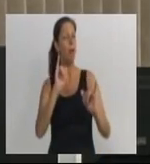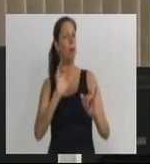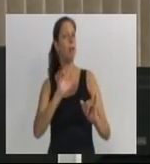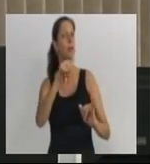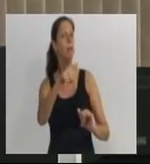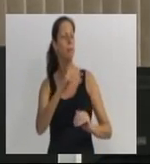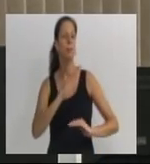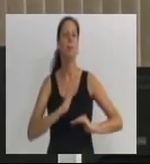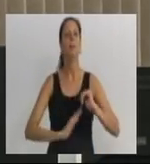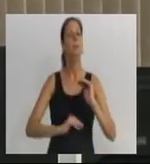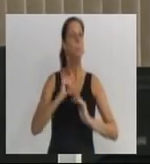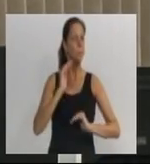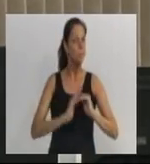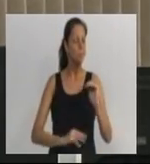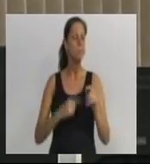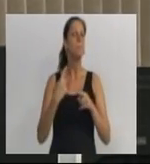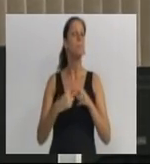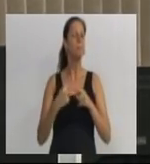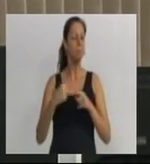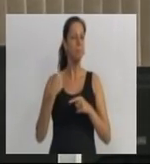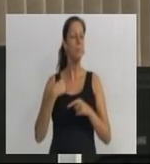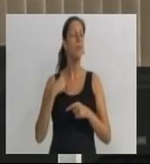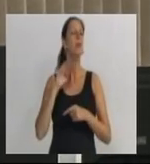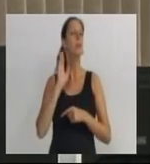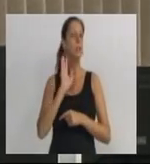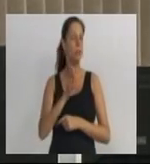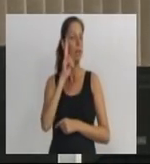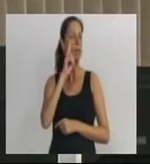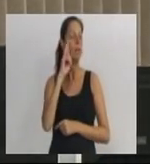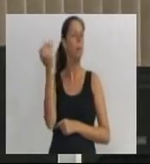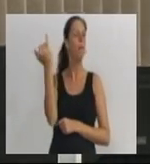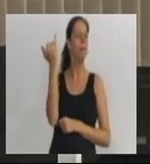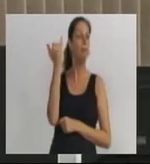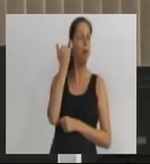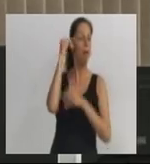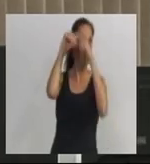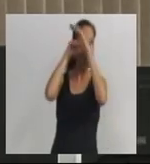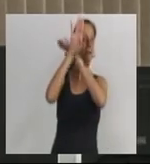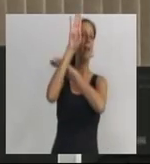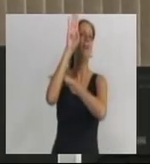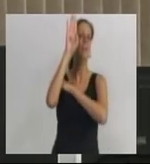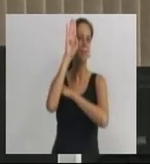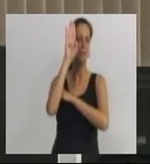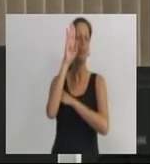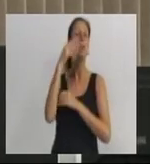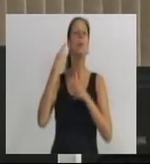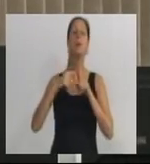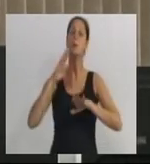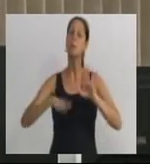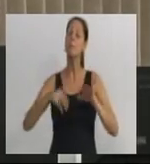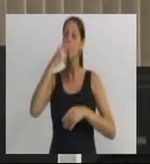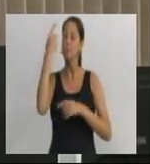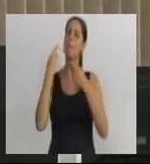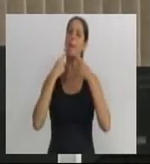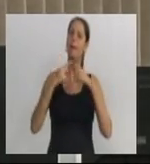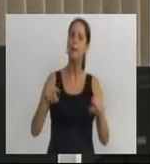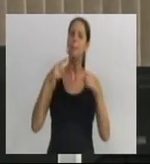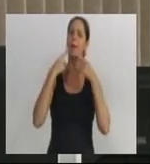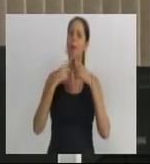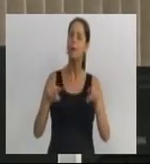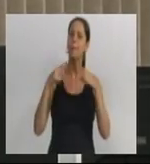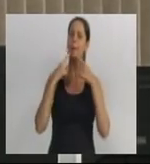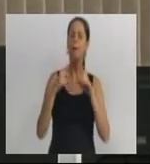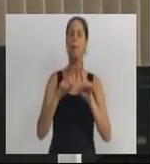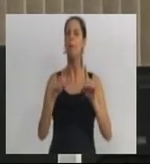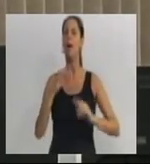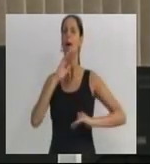lembrança. Ocupa esse espaço, reclama, mas não faz com que as coisas aconteçam pelo bem do nosso município. Por